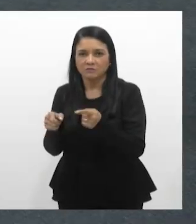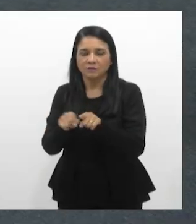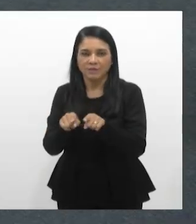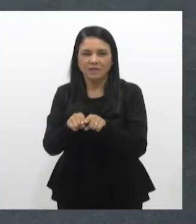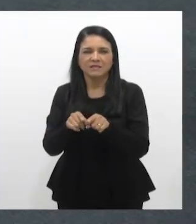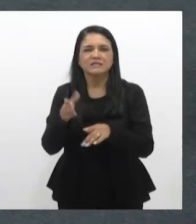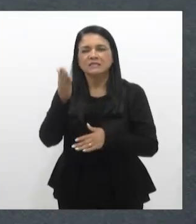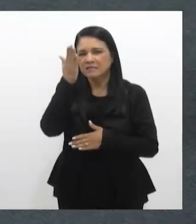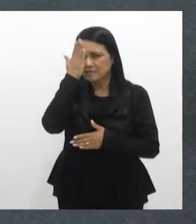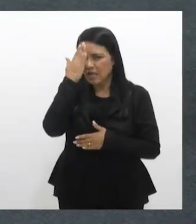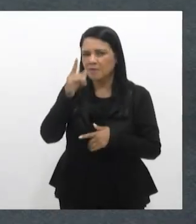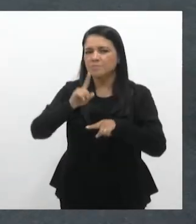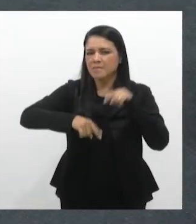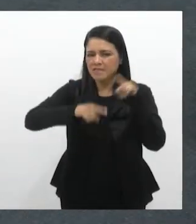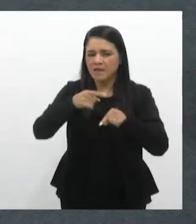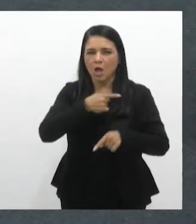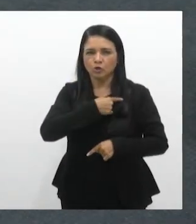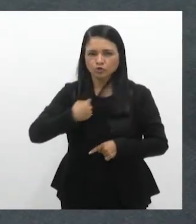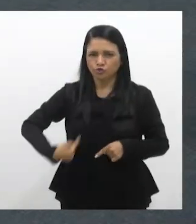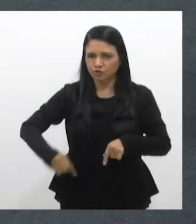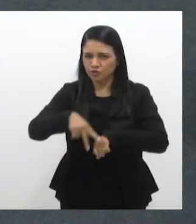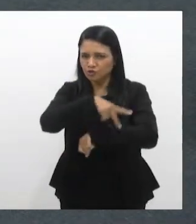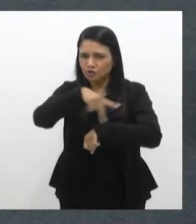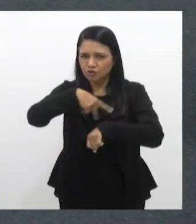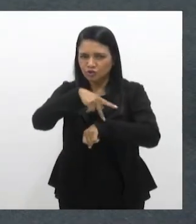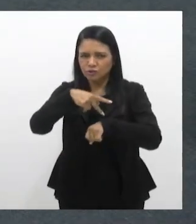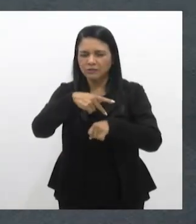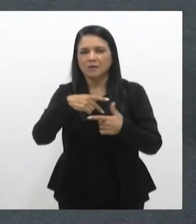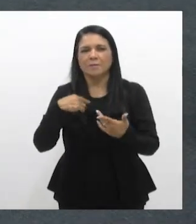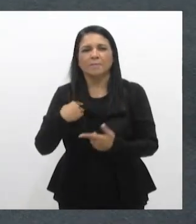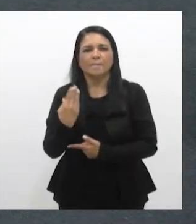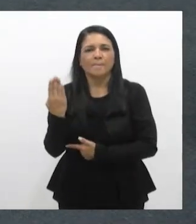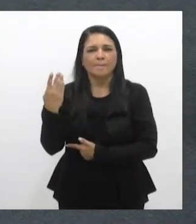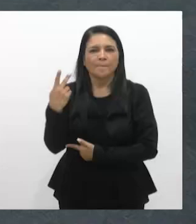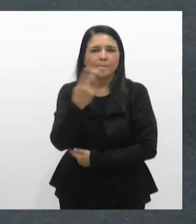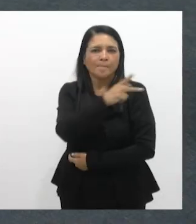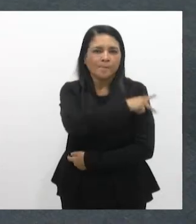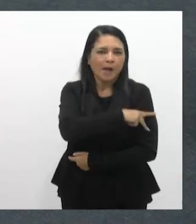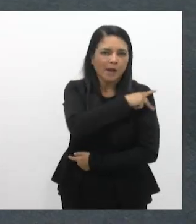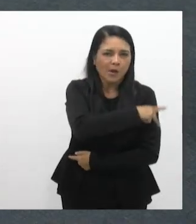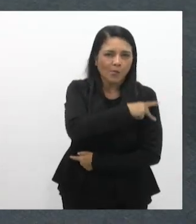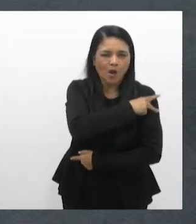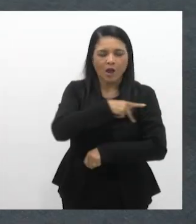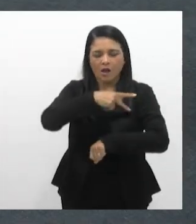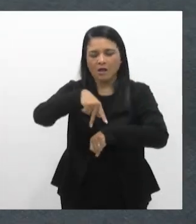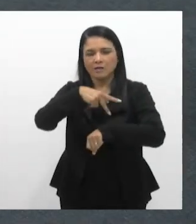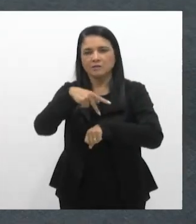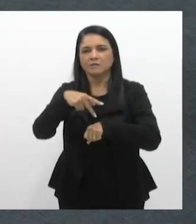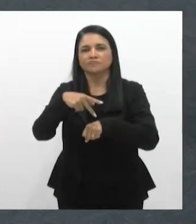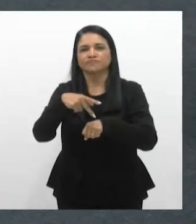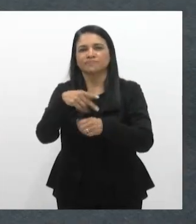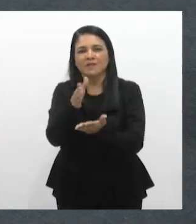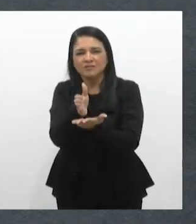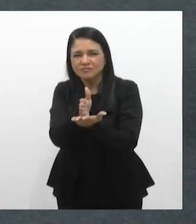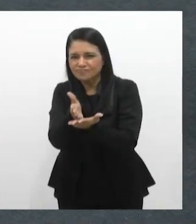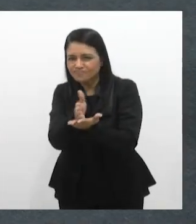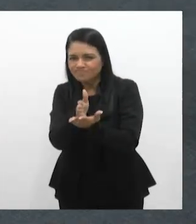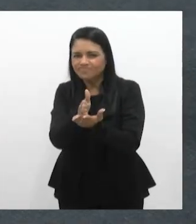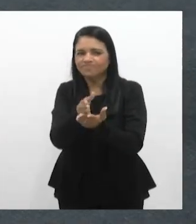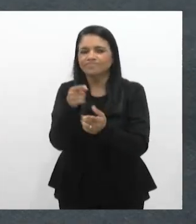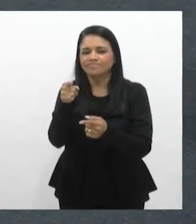materiais da China, de tudo quanto é lugar, Paraguai, as divisas que entram, as barreiras fiscais, e eu